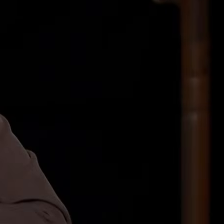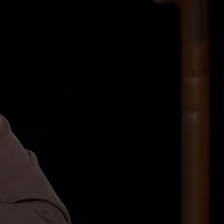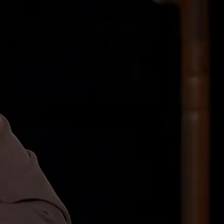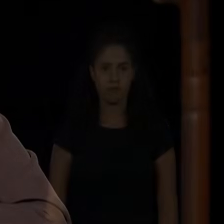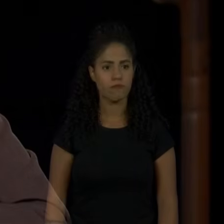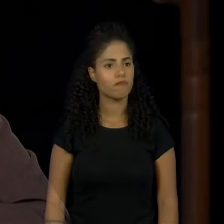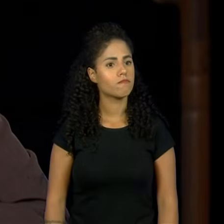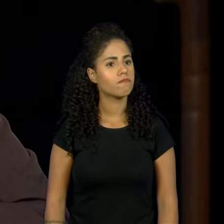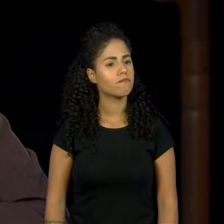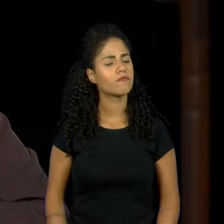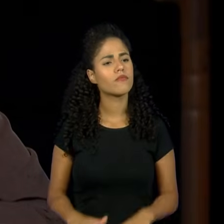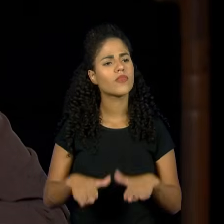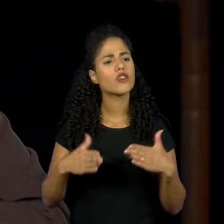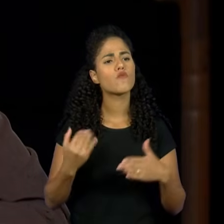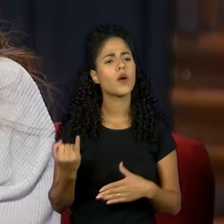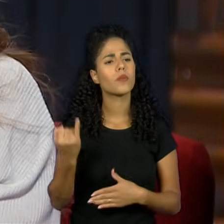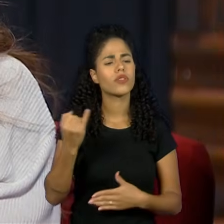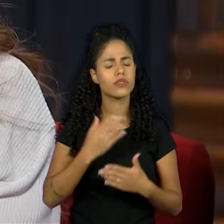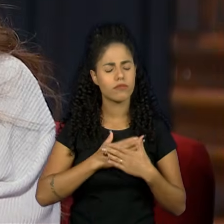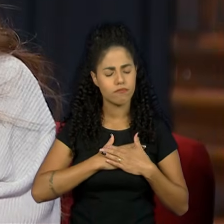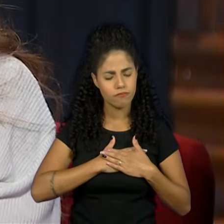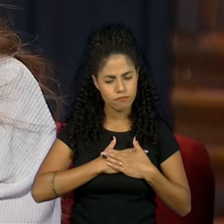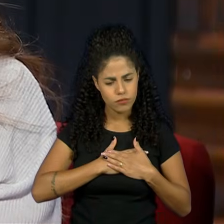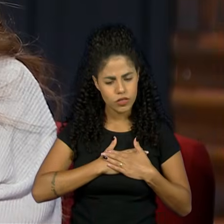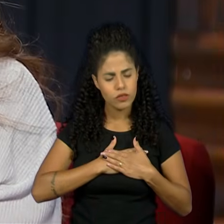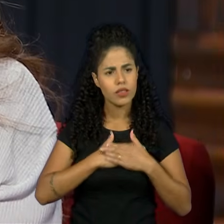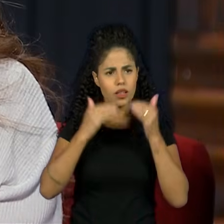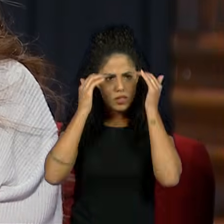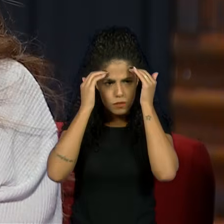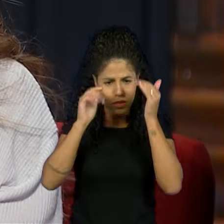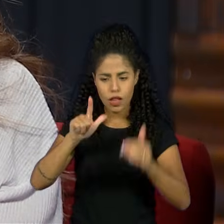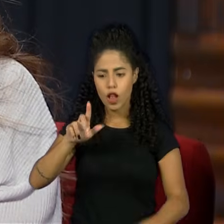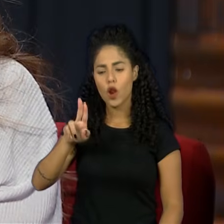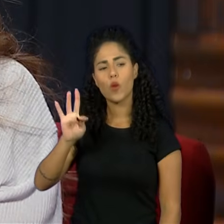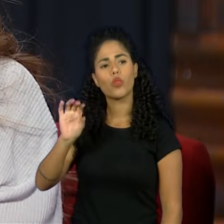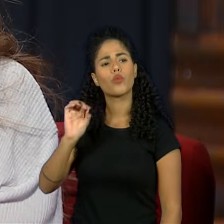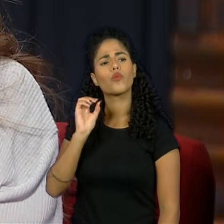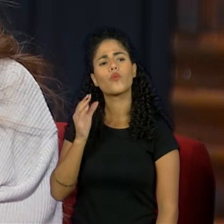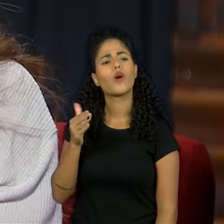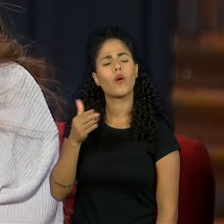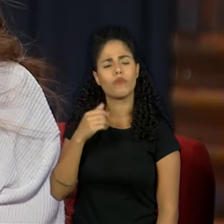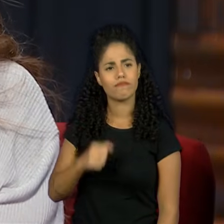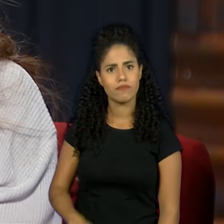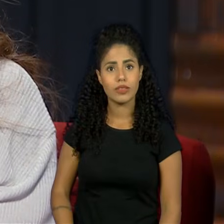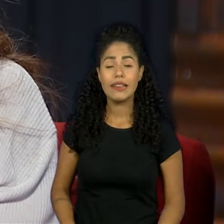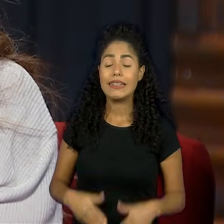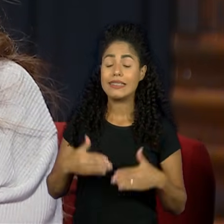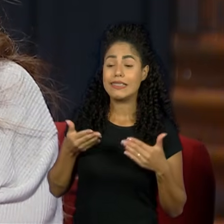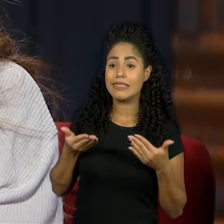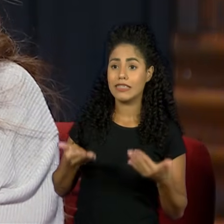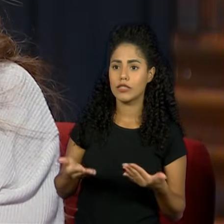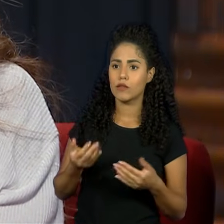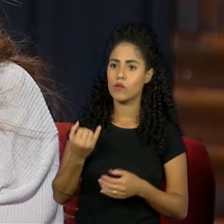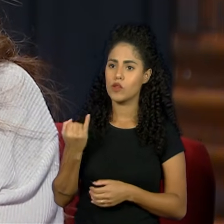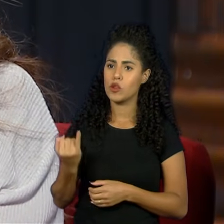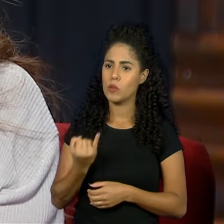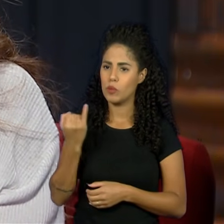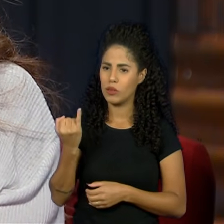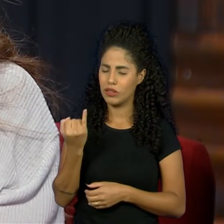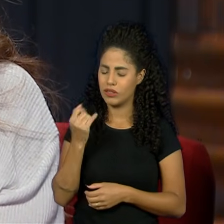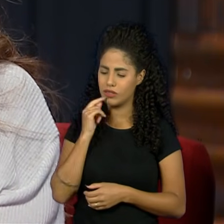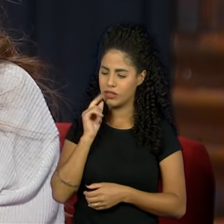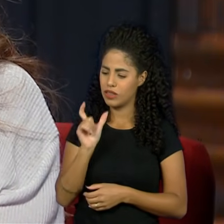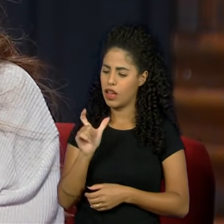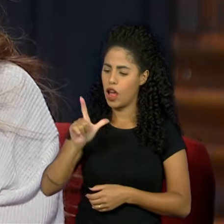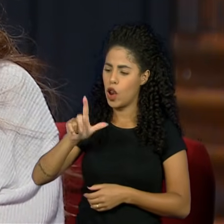Qual a importância do luto? A importância do luto, eu não sei se a gente pode falar da importância do luto, porque o